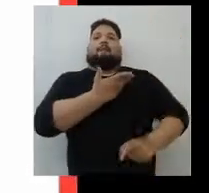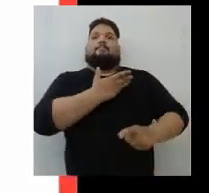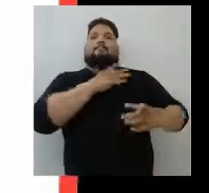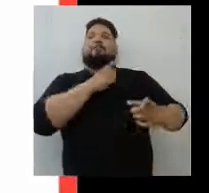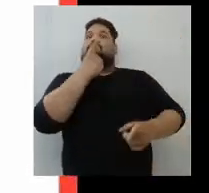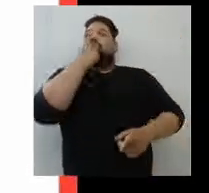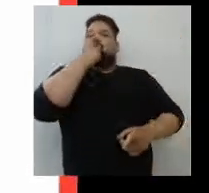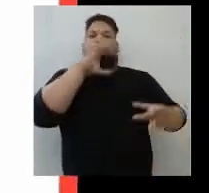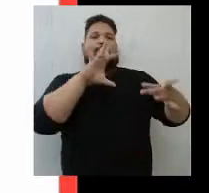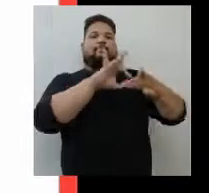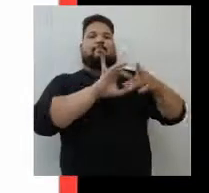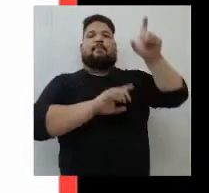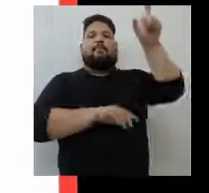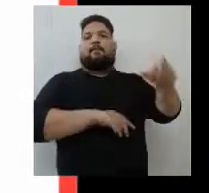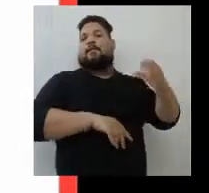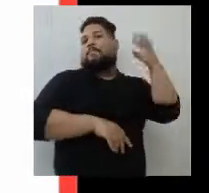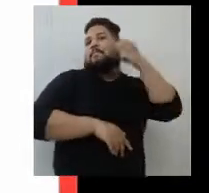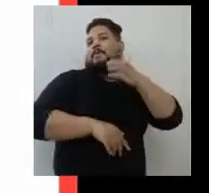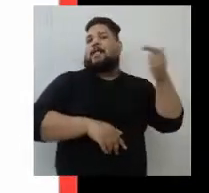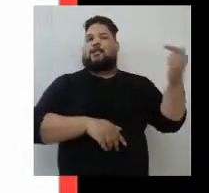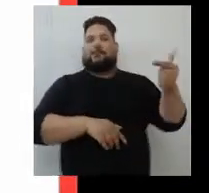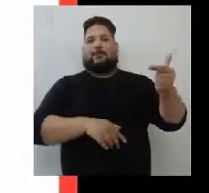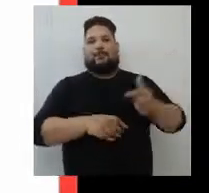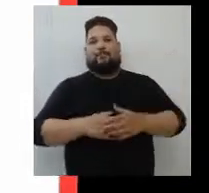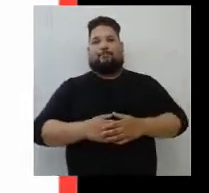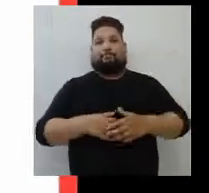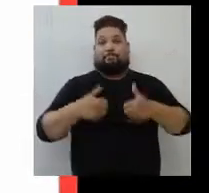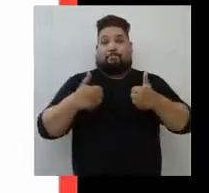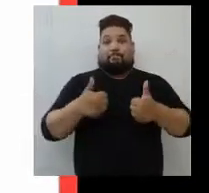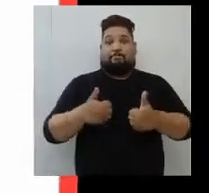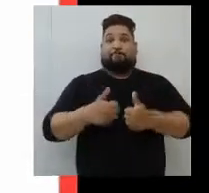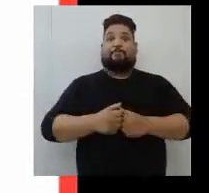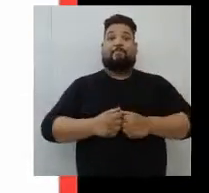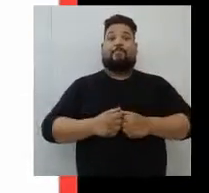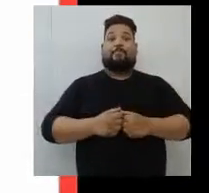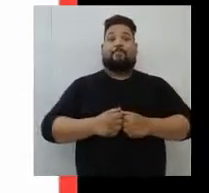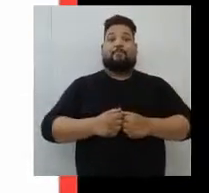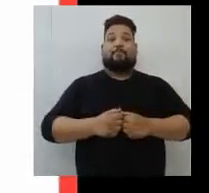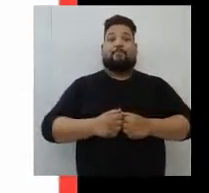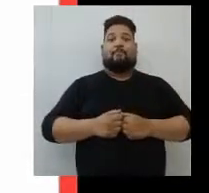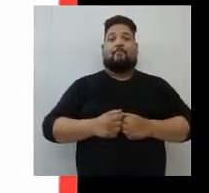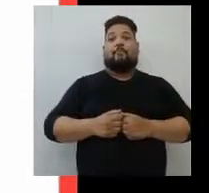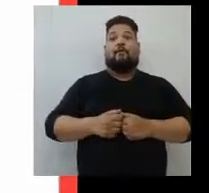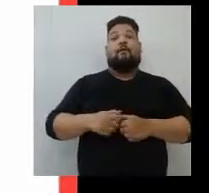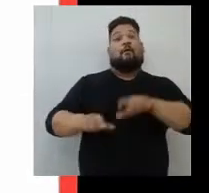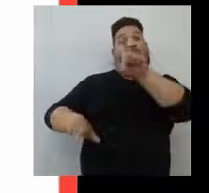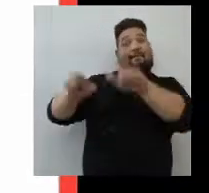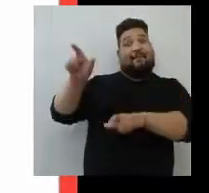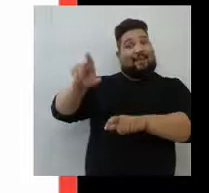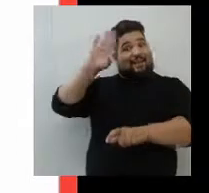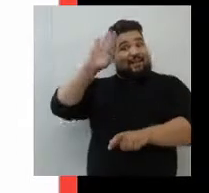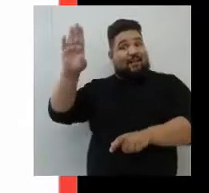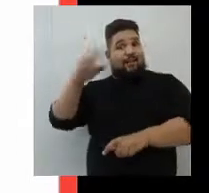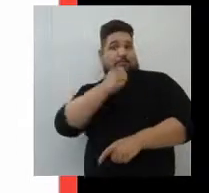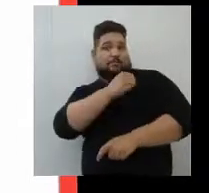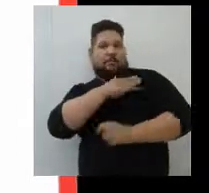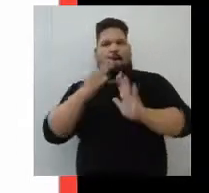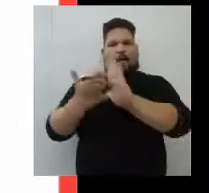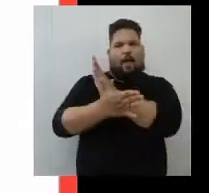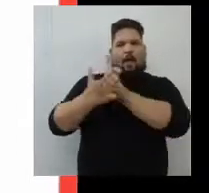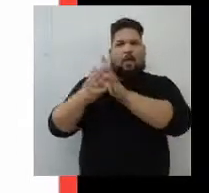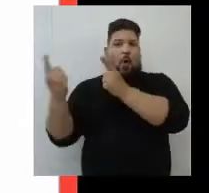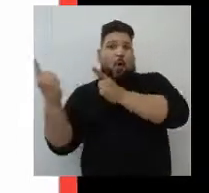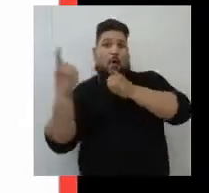Pedro II. Tá bem? Então, vê só. Alguns militares que desafiaram, como eu já falei para vocês, as ordens de Dom